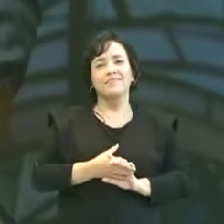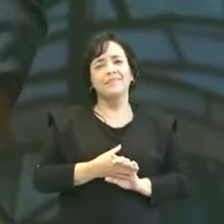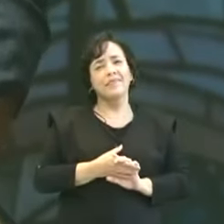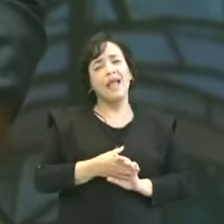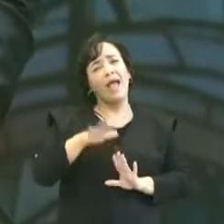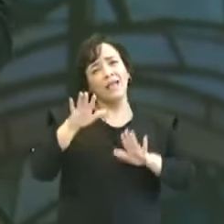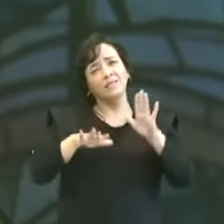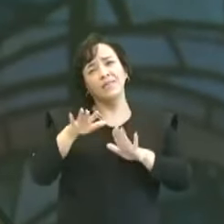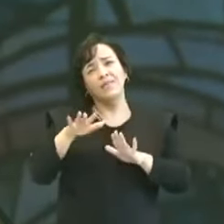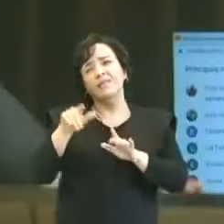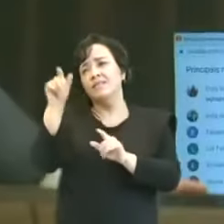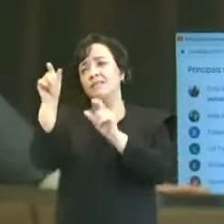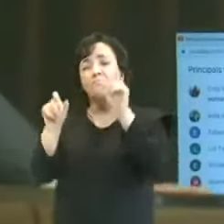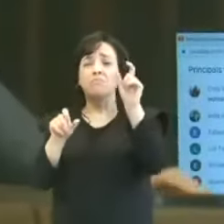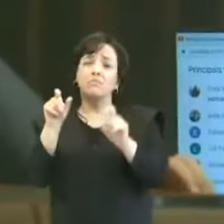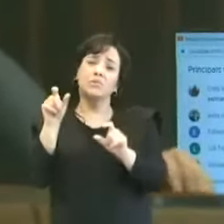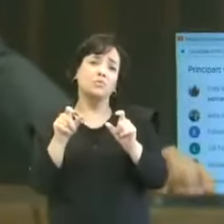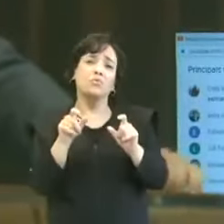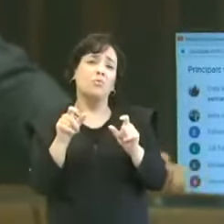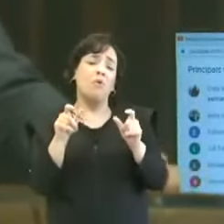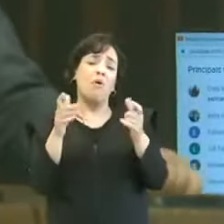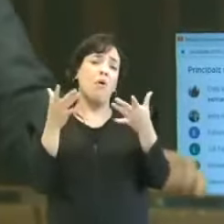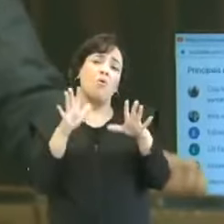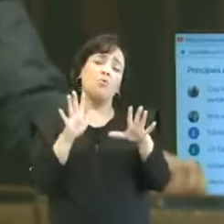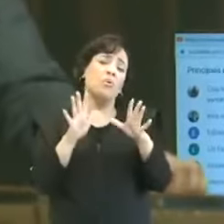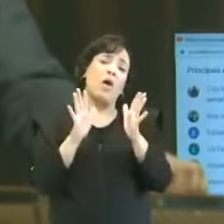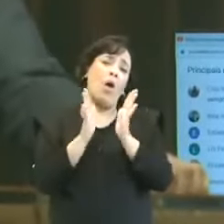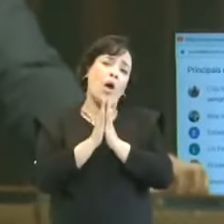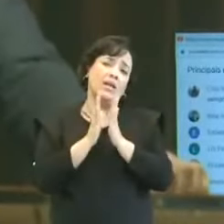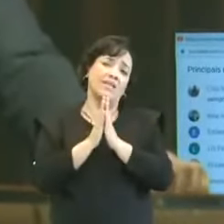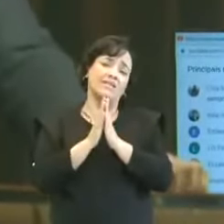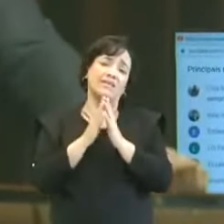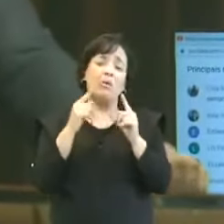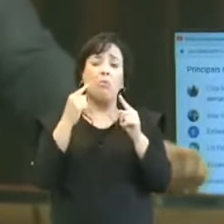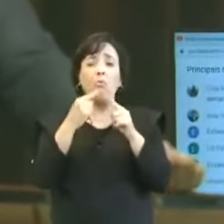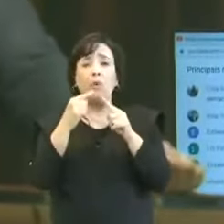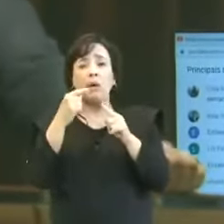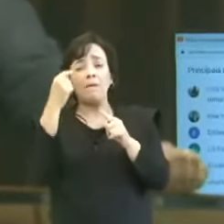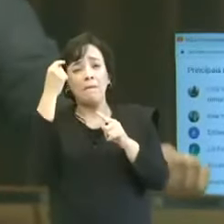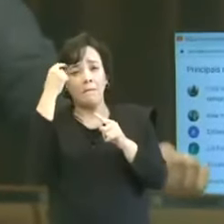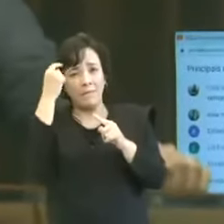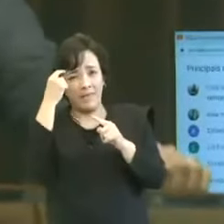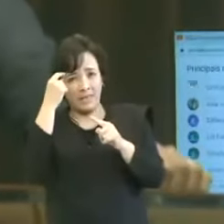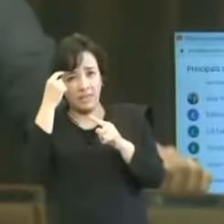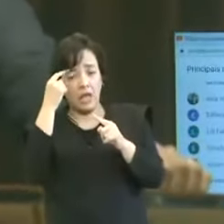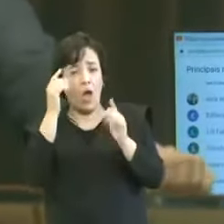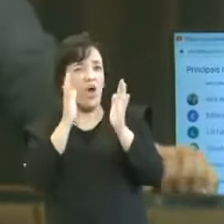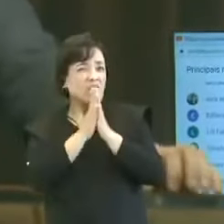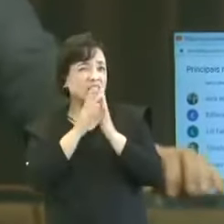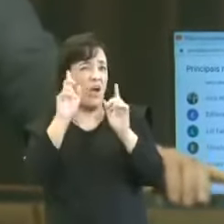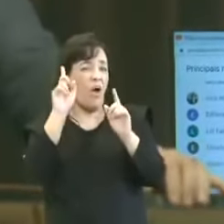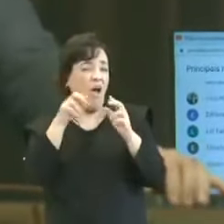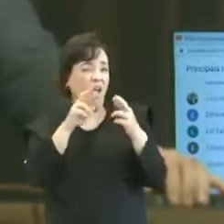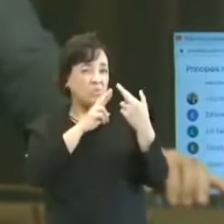Sabe, muitas pessoas não oram porque a oração virou um rito, virou um peso, virou uma obrigação.